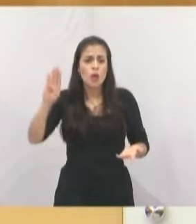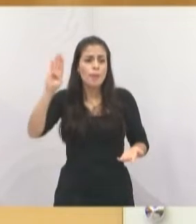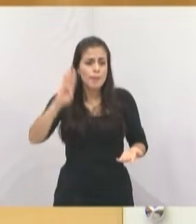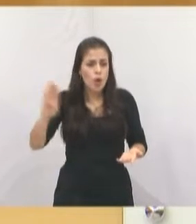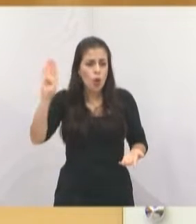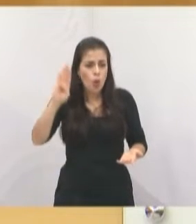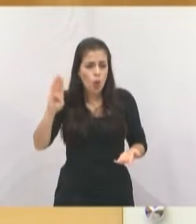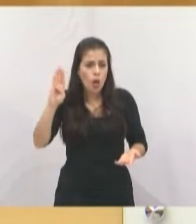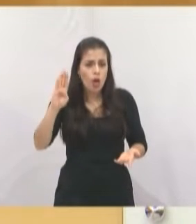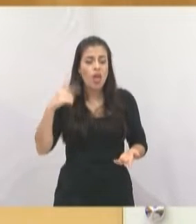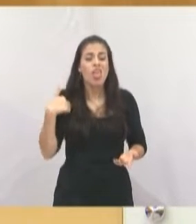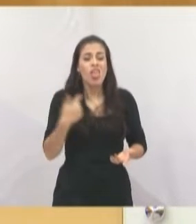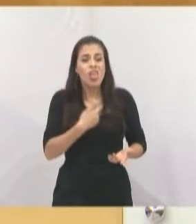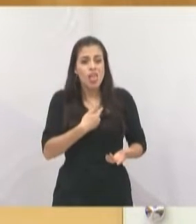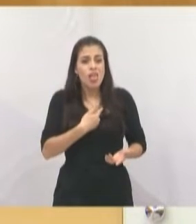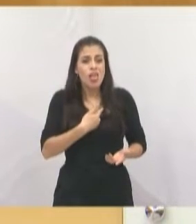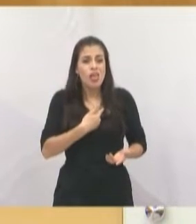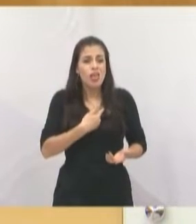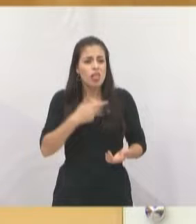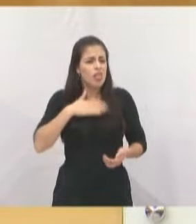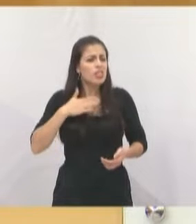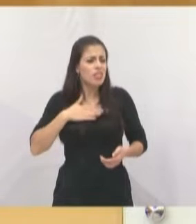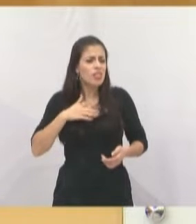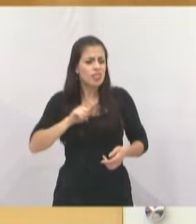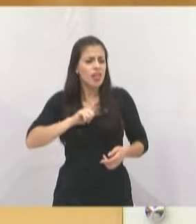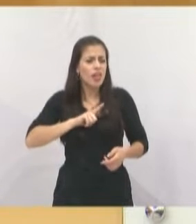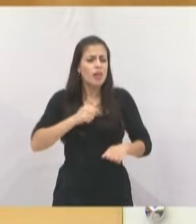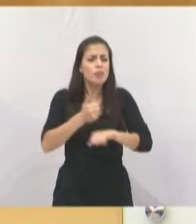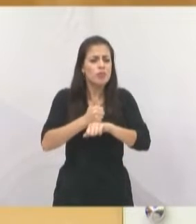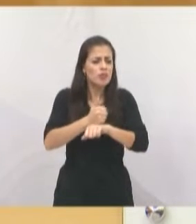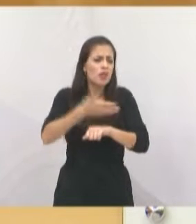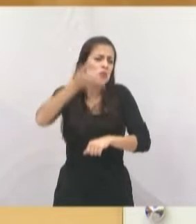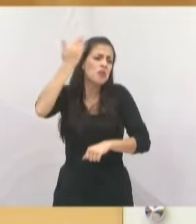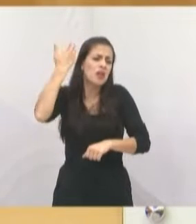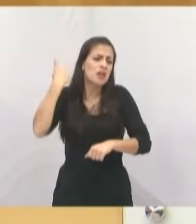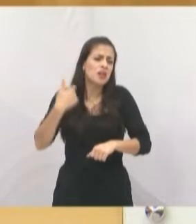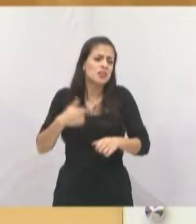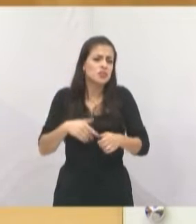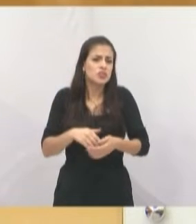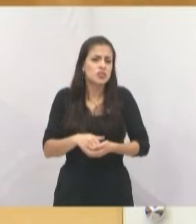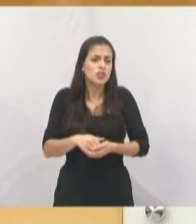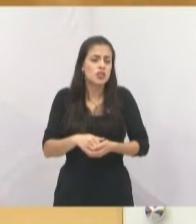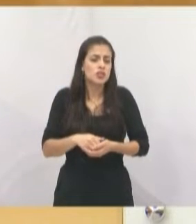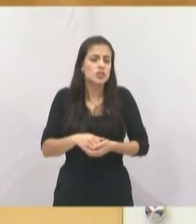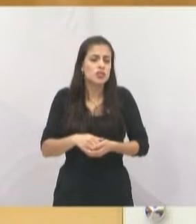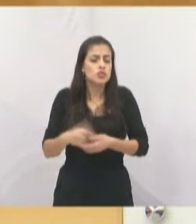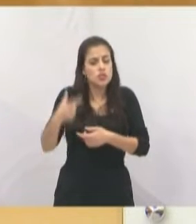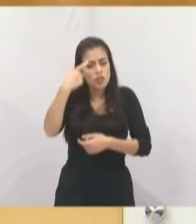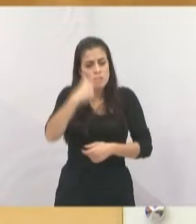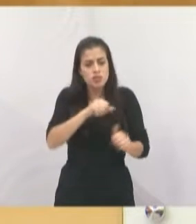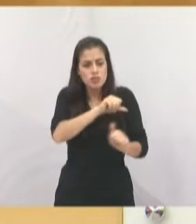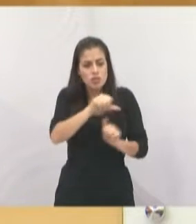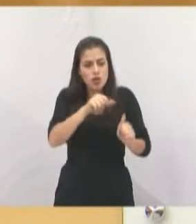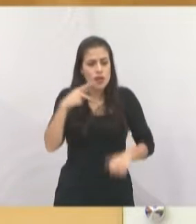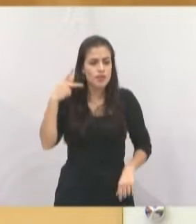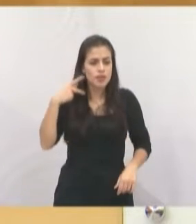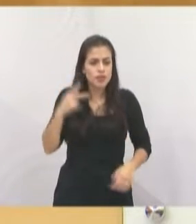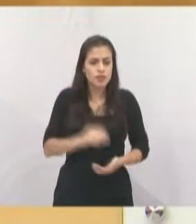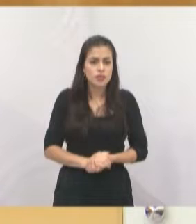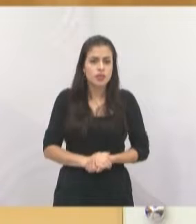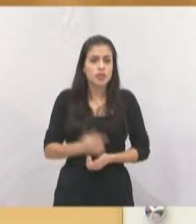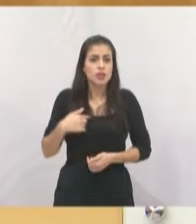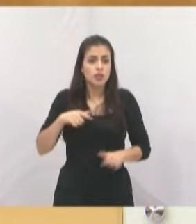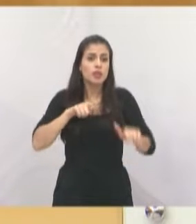gente tem uma profissão. Eu sou bióloga, trabalhei na área da saúde durante 20 anos como analista de laboratório, dei plantão na Santa Casa, no Centro